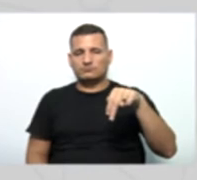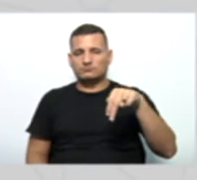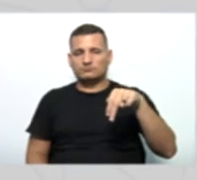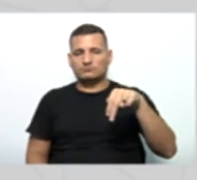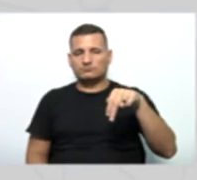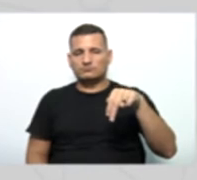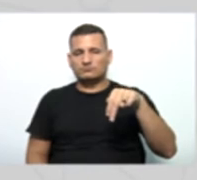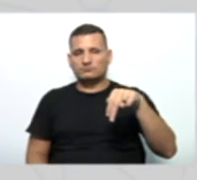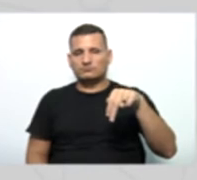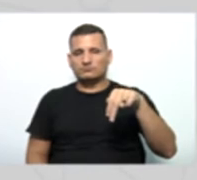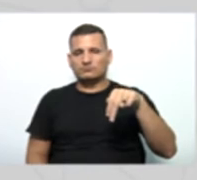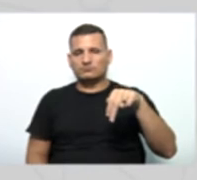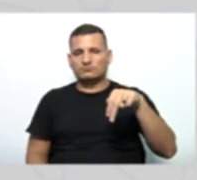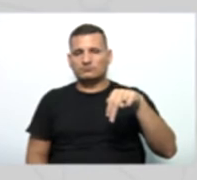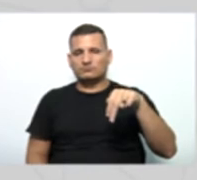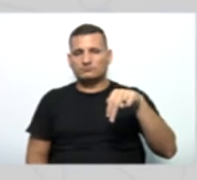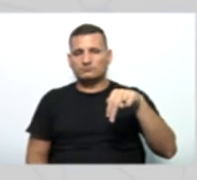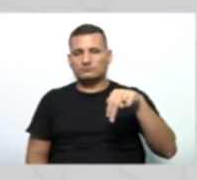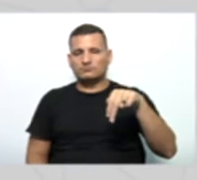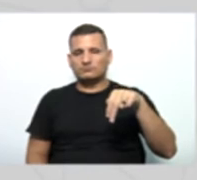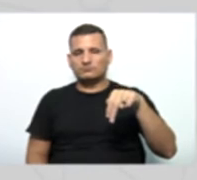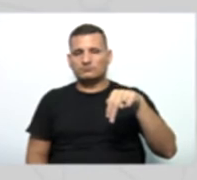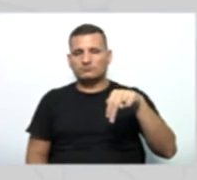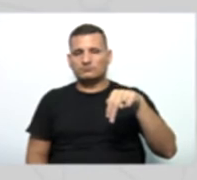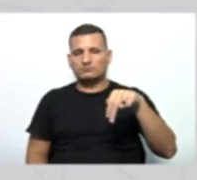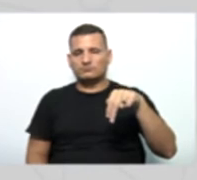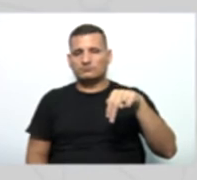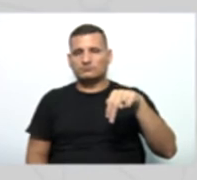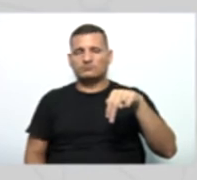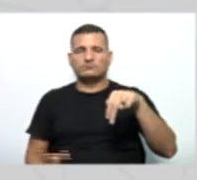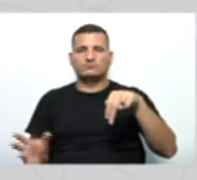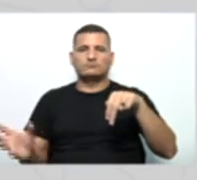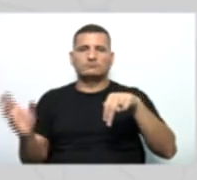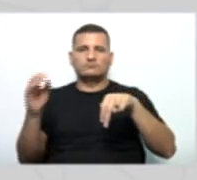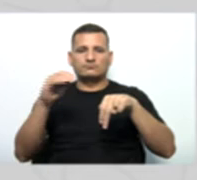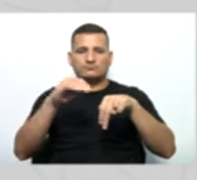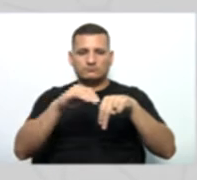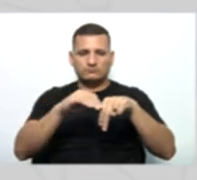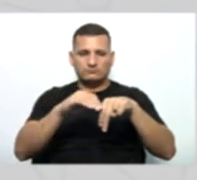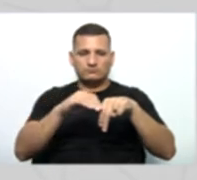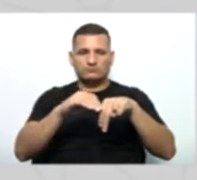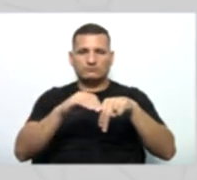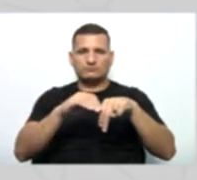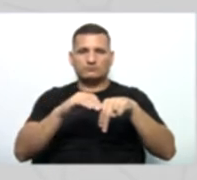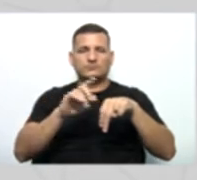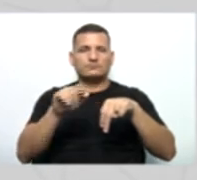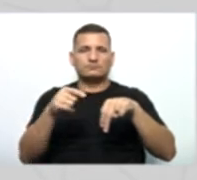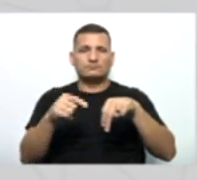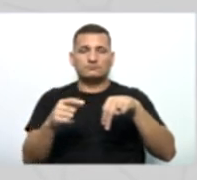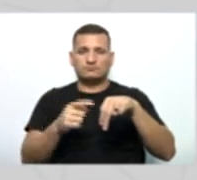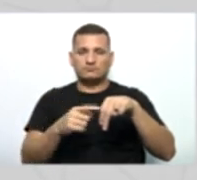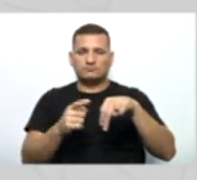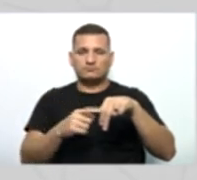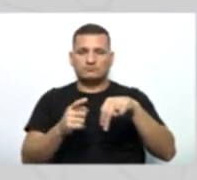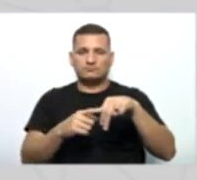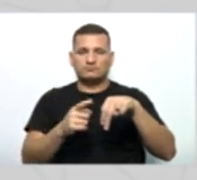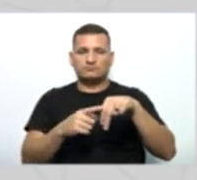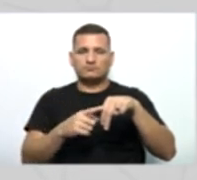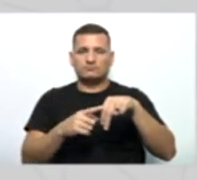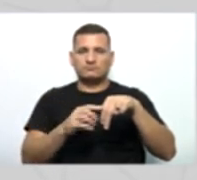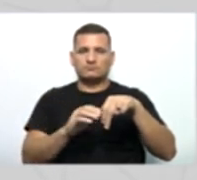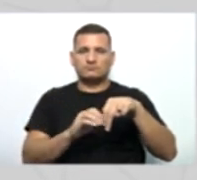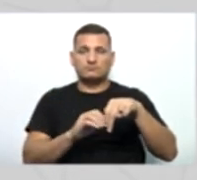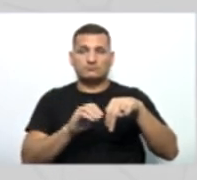que o usuário digitar e vou armazenar primeiro na variável n. Depois eu vou inserir essa variável n na minha